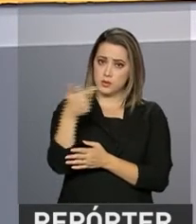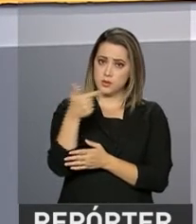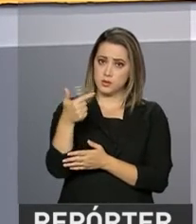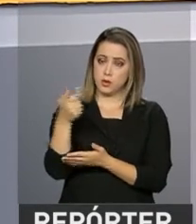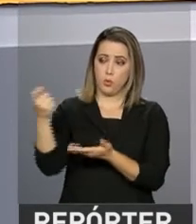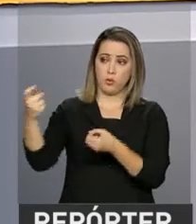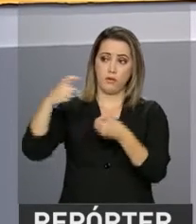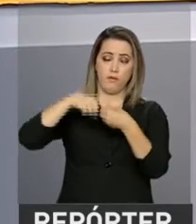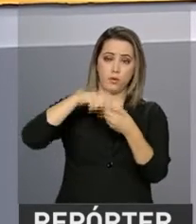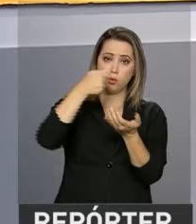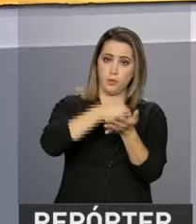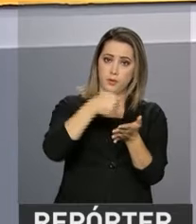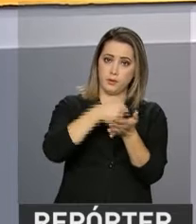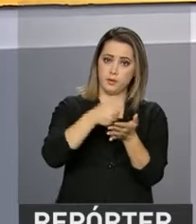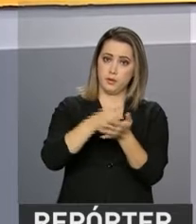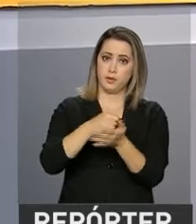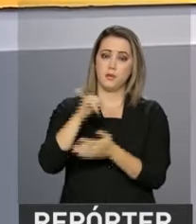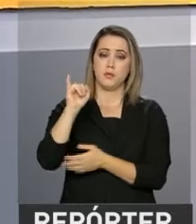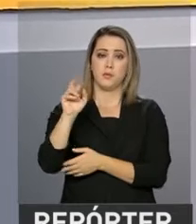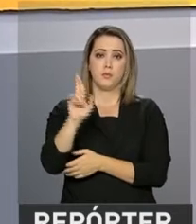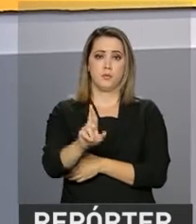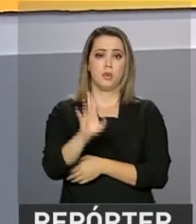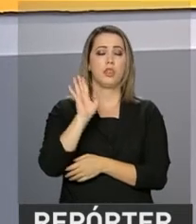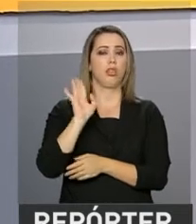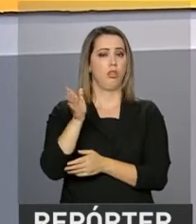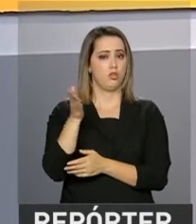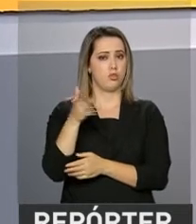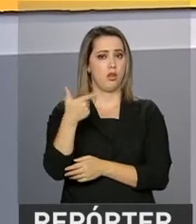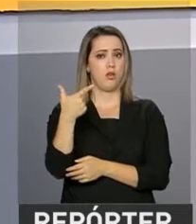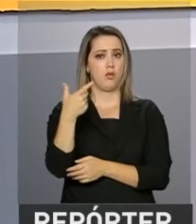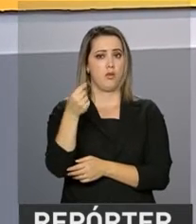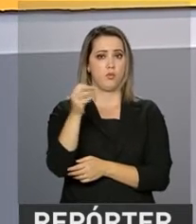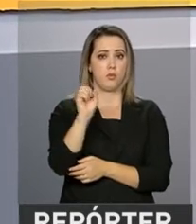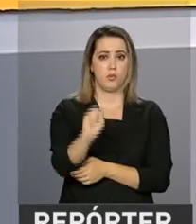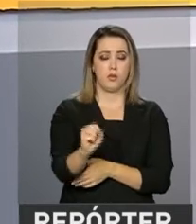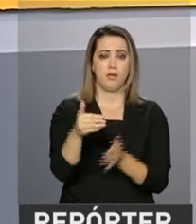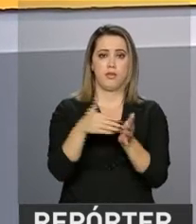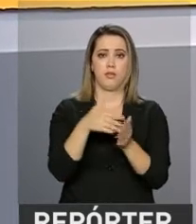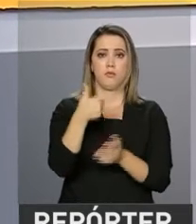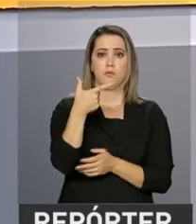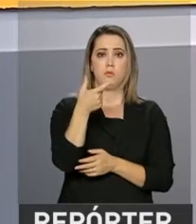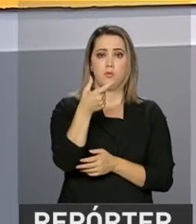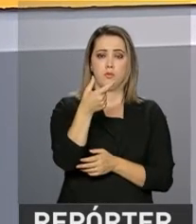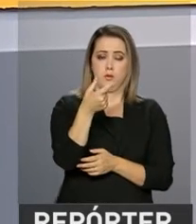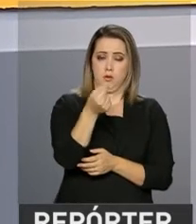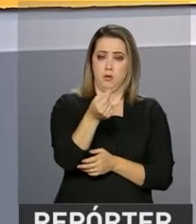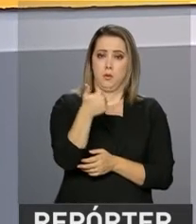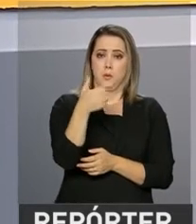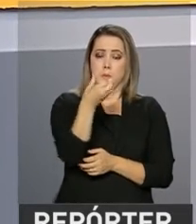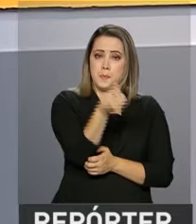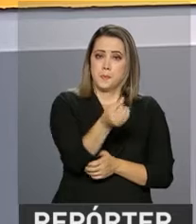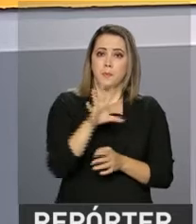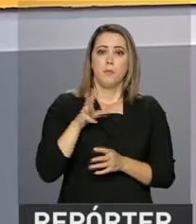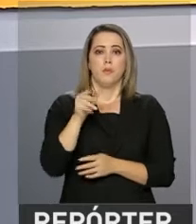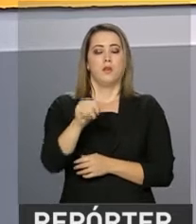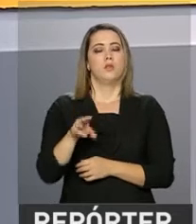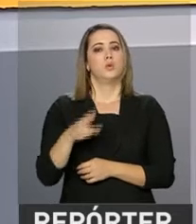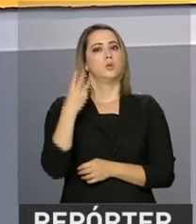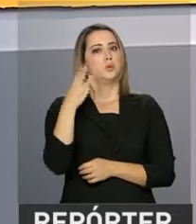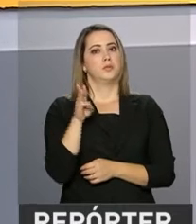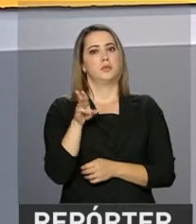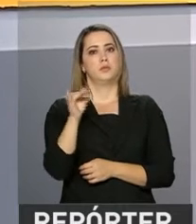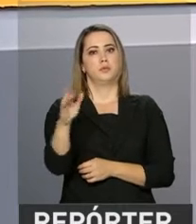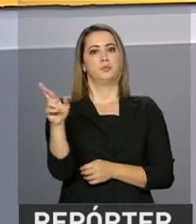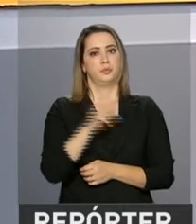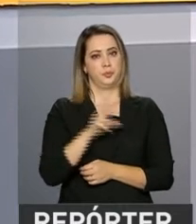estão incluídas também restituições de 2008 a 2016 ao todo são quase 3 bilhões de